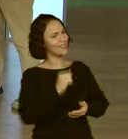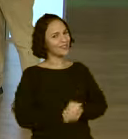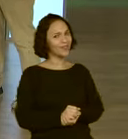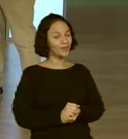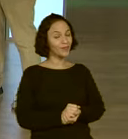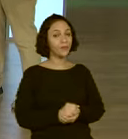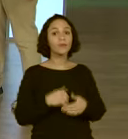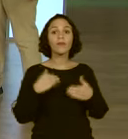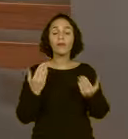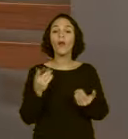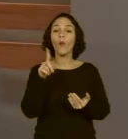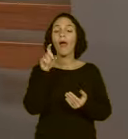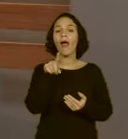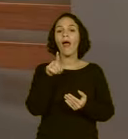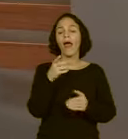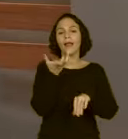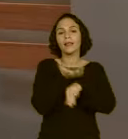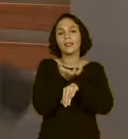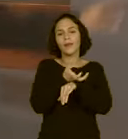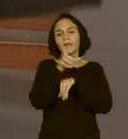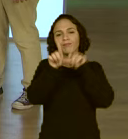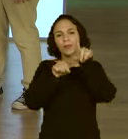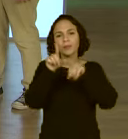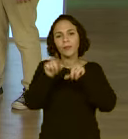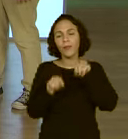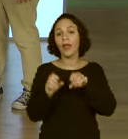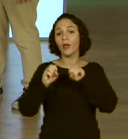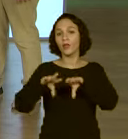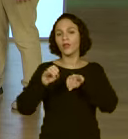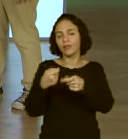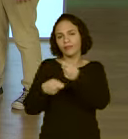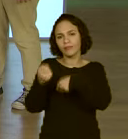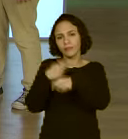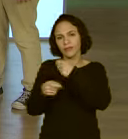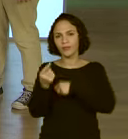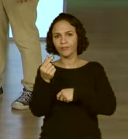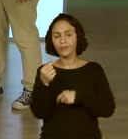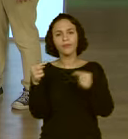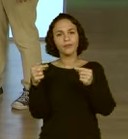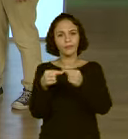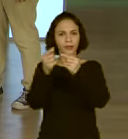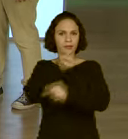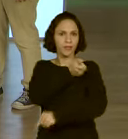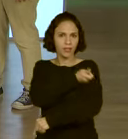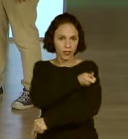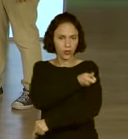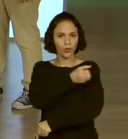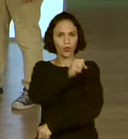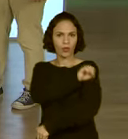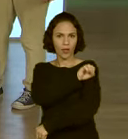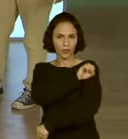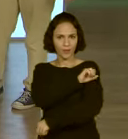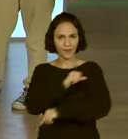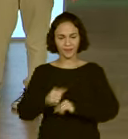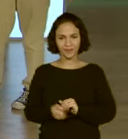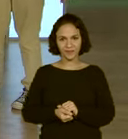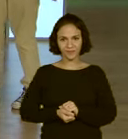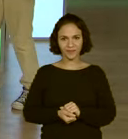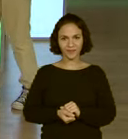é a nossa eletiva de Educação Econômico-Financeira dos 6º e 8º anos. Bom,